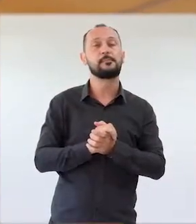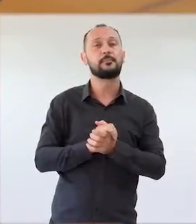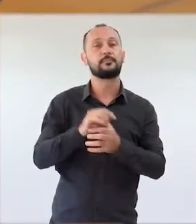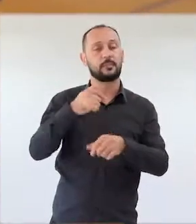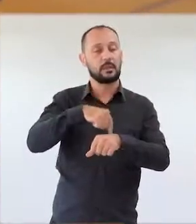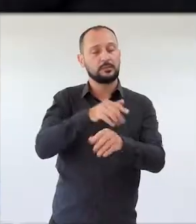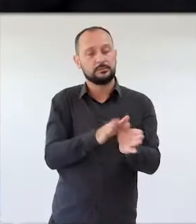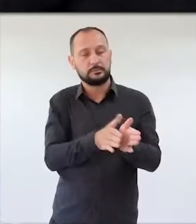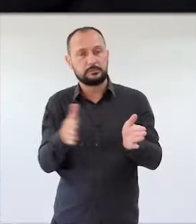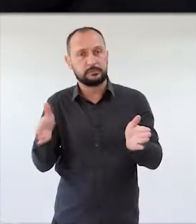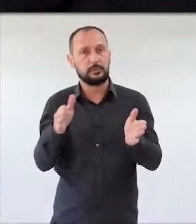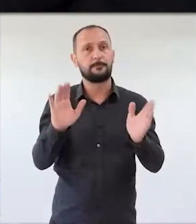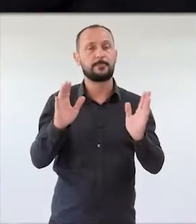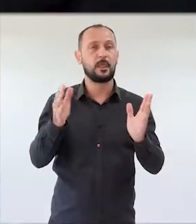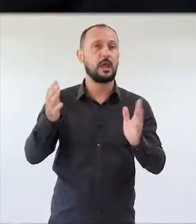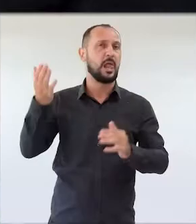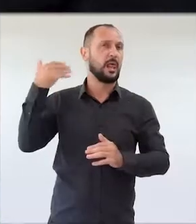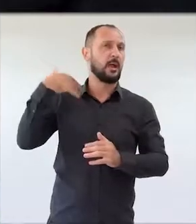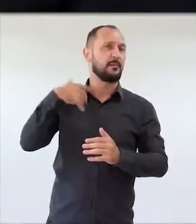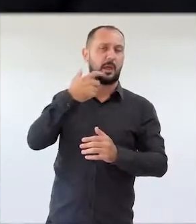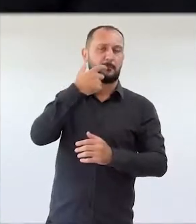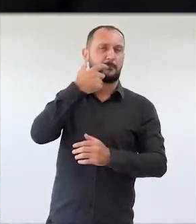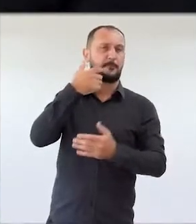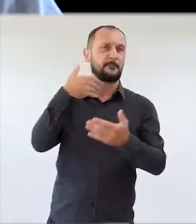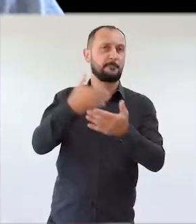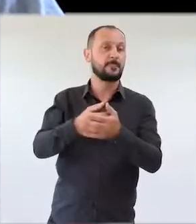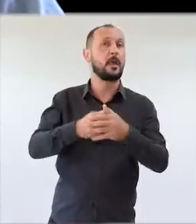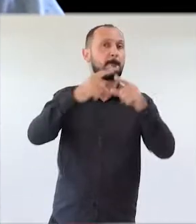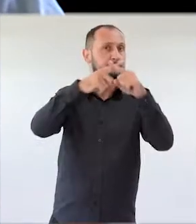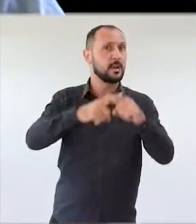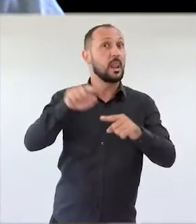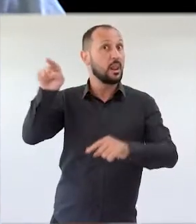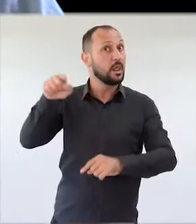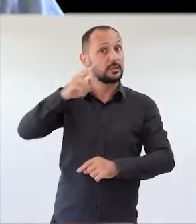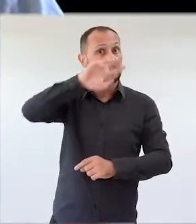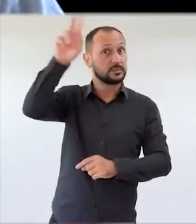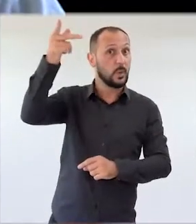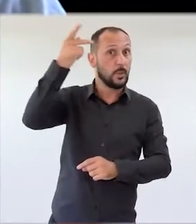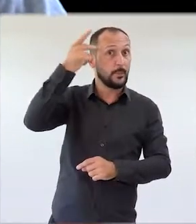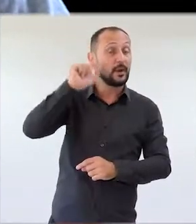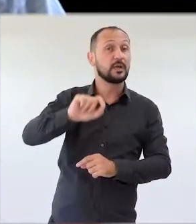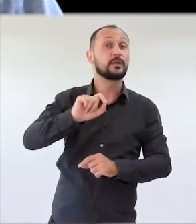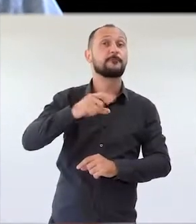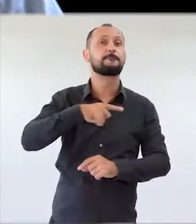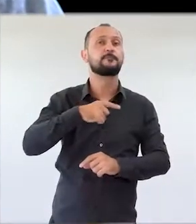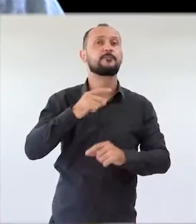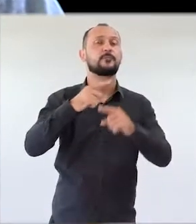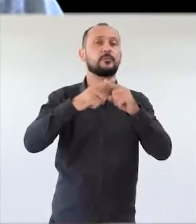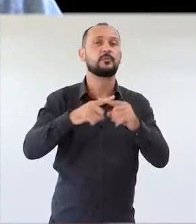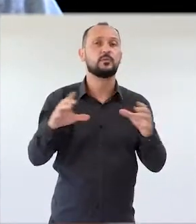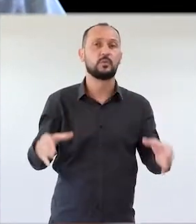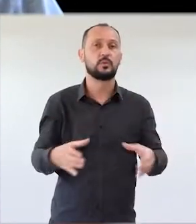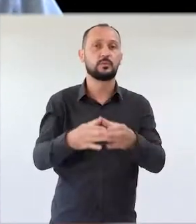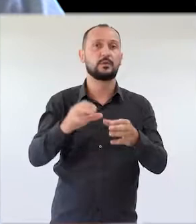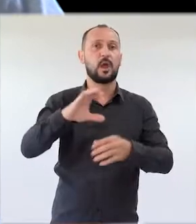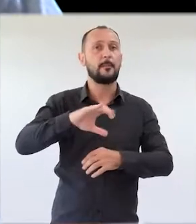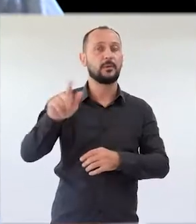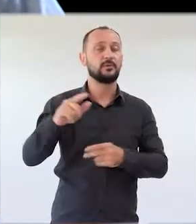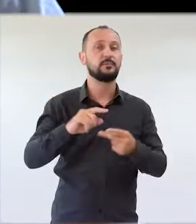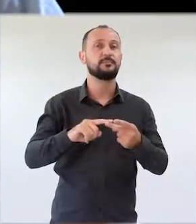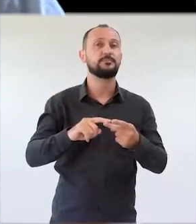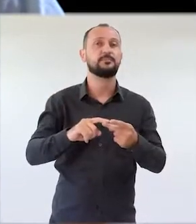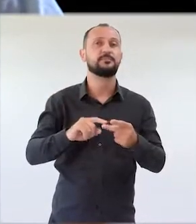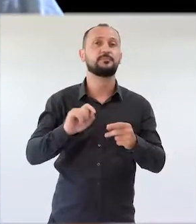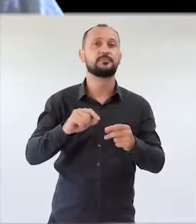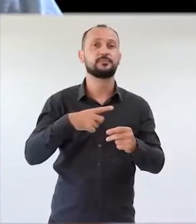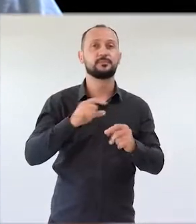vitória naquela rodada. Recentemente teve um campeonato muito grande em São Paulo, onde aqui tivemos um time daqui de Campo Grande,